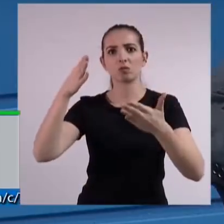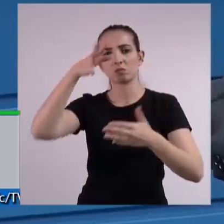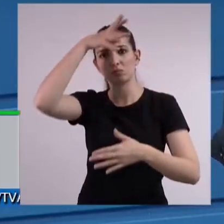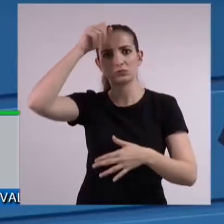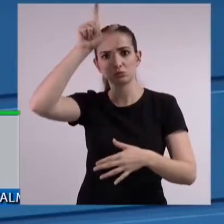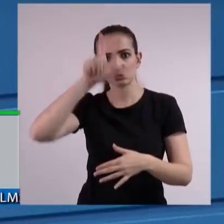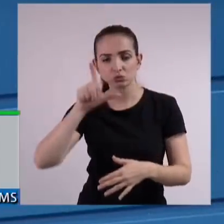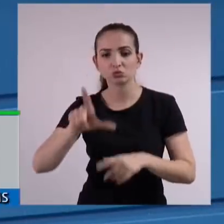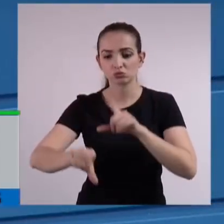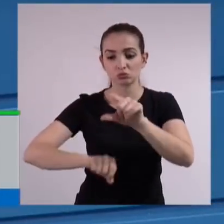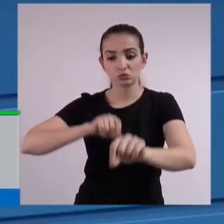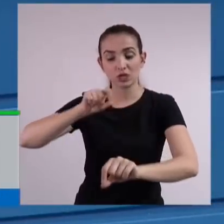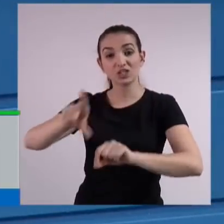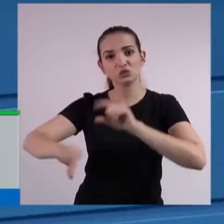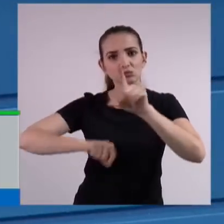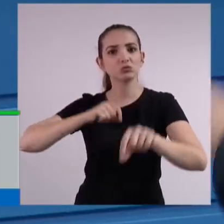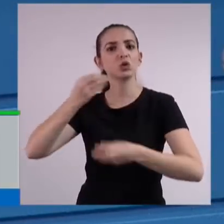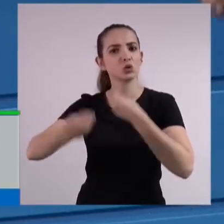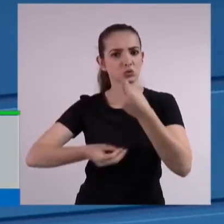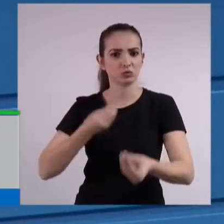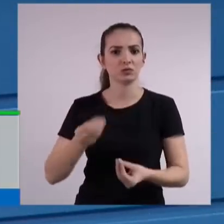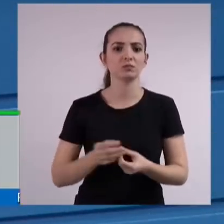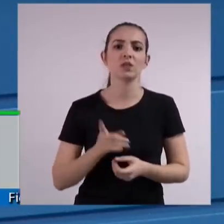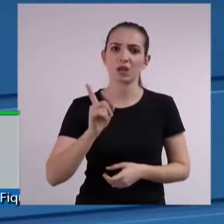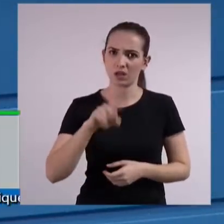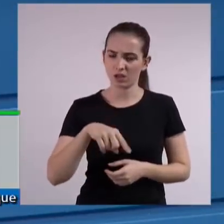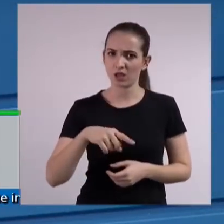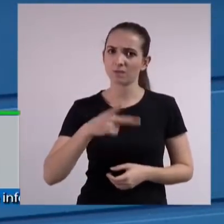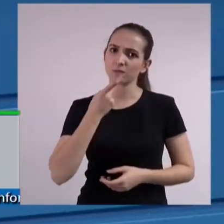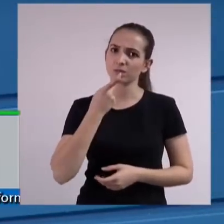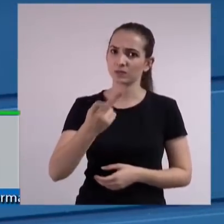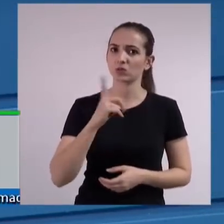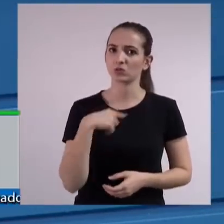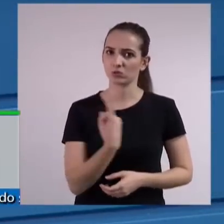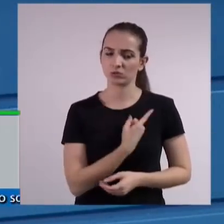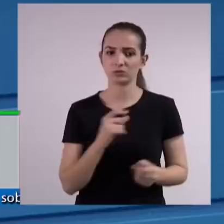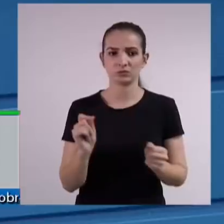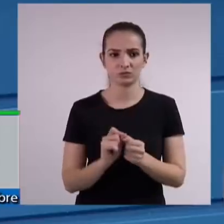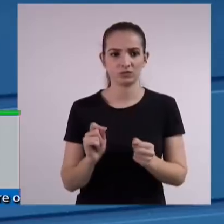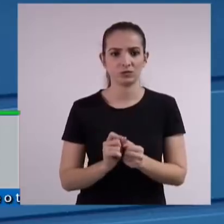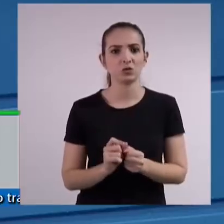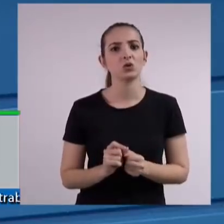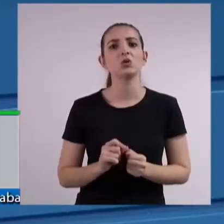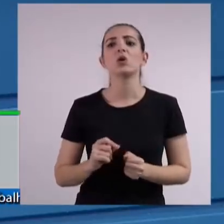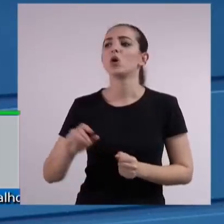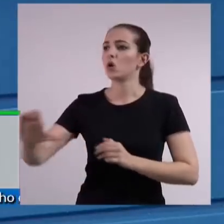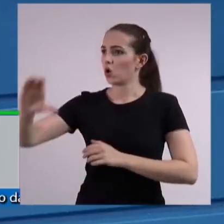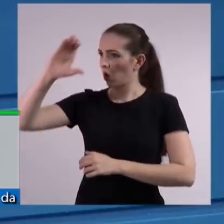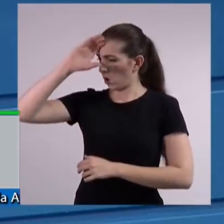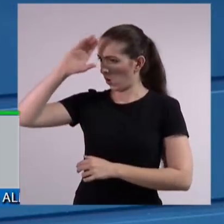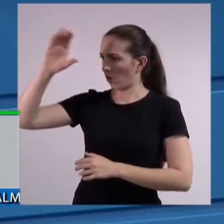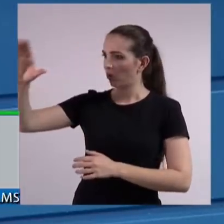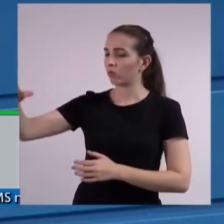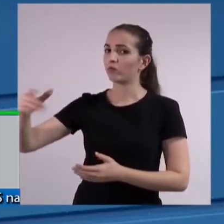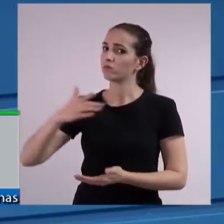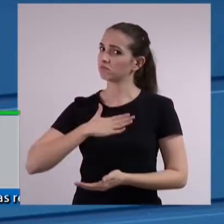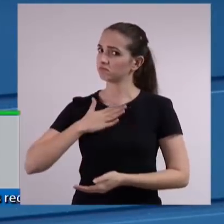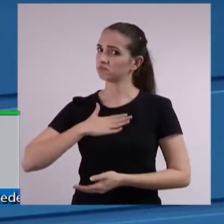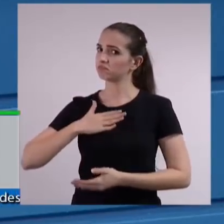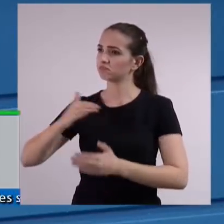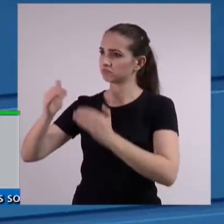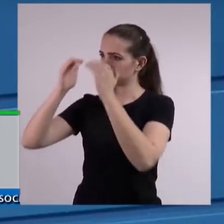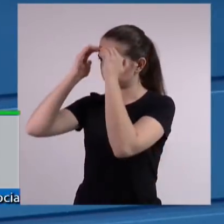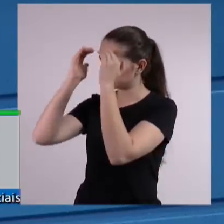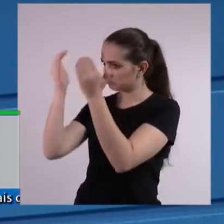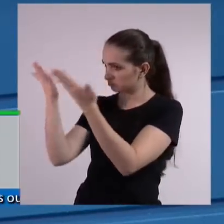população sul-mato-grossense e é esse o discurso que nós vamos fazer. Conte comigo, estarei ao seu lado